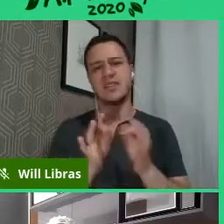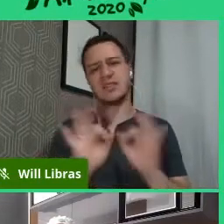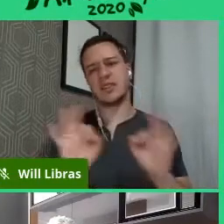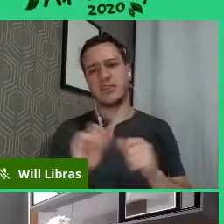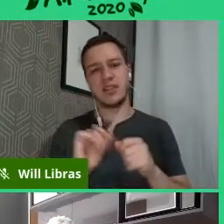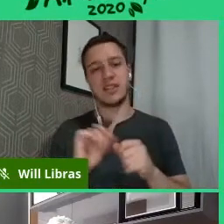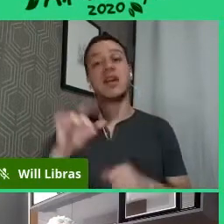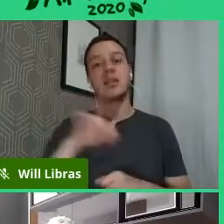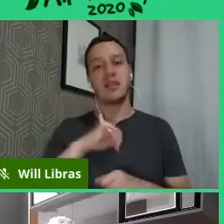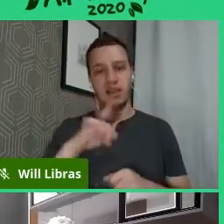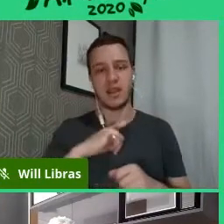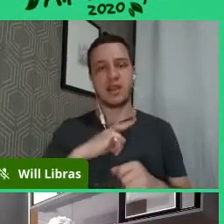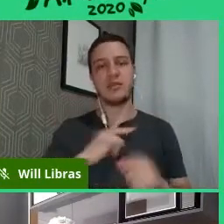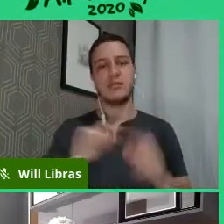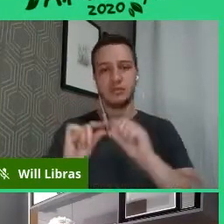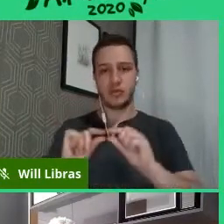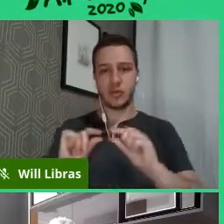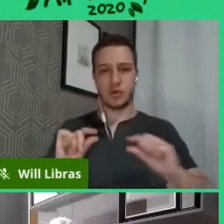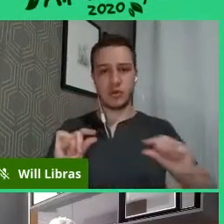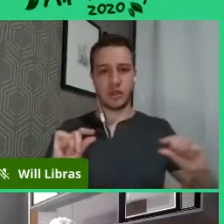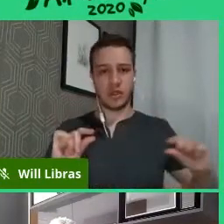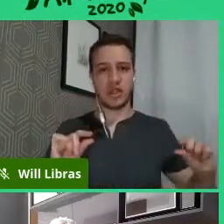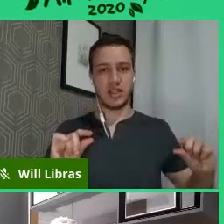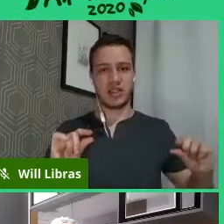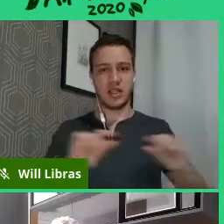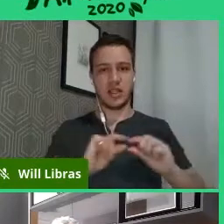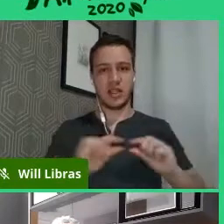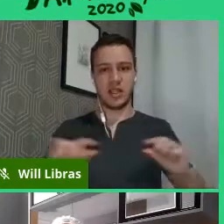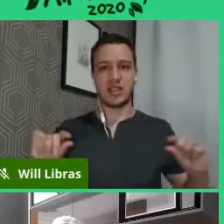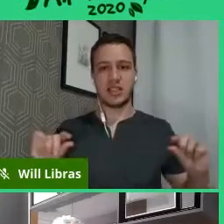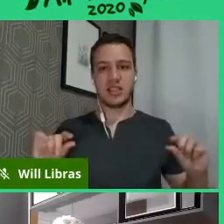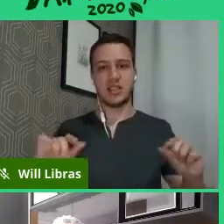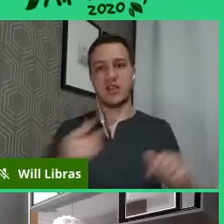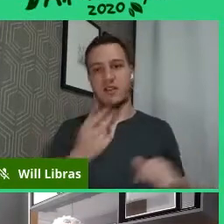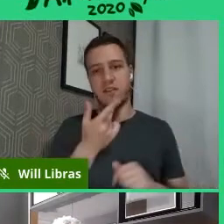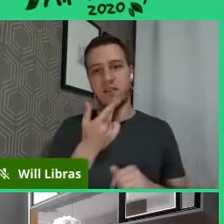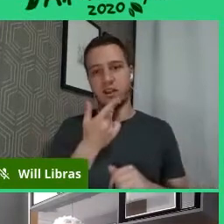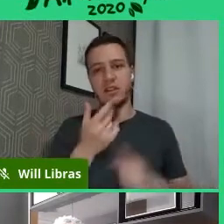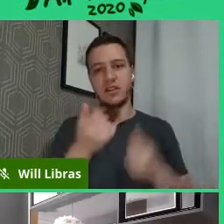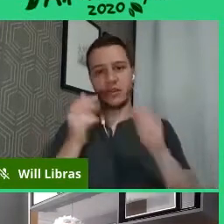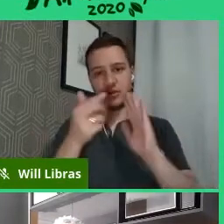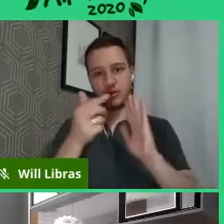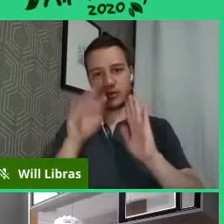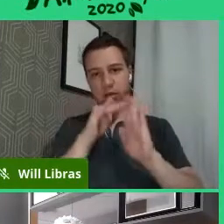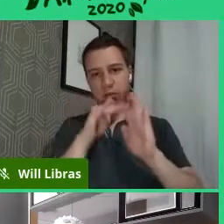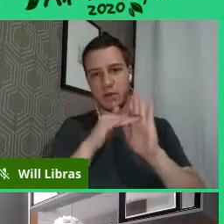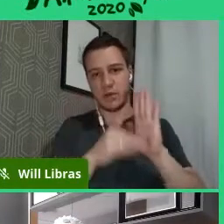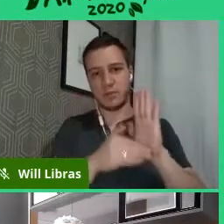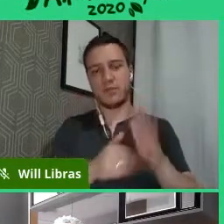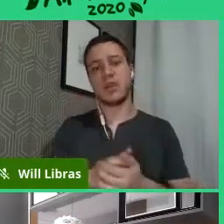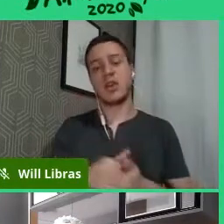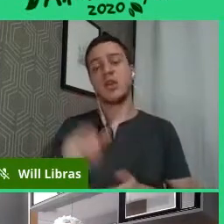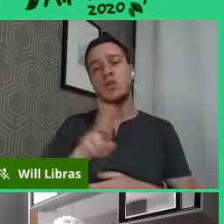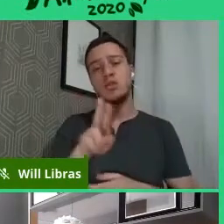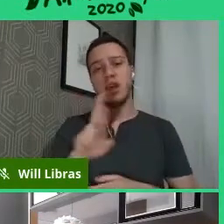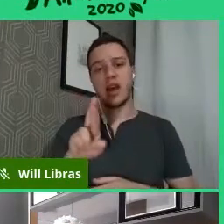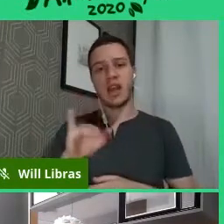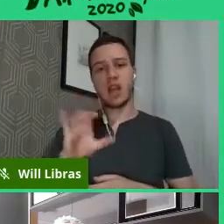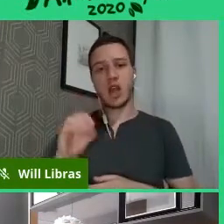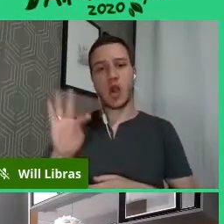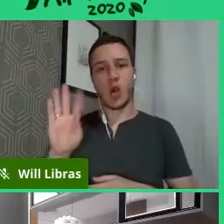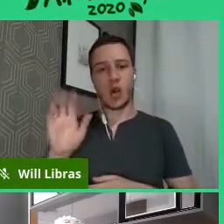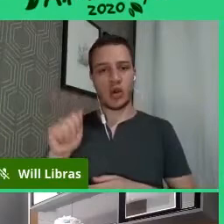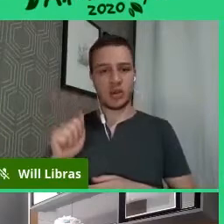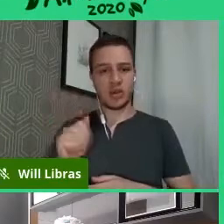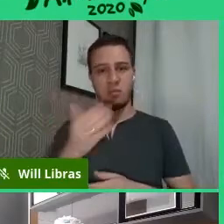aqui na descrição do vídeo, tá? Vai ser utilizada uma ricota pequena ou média, né? Dependendo muito da estrutura